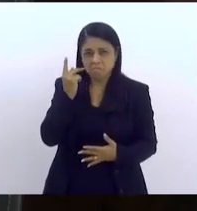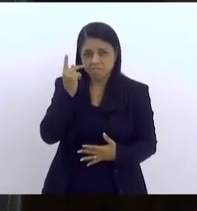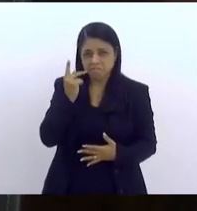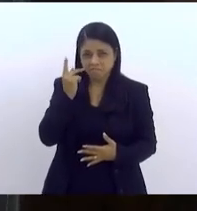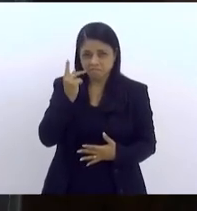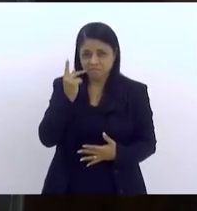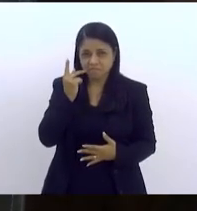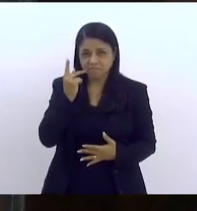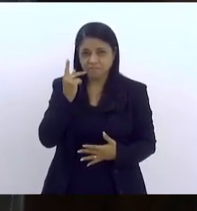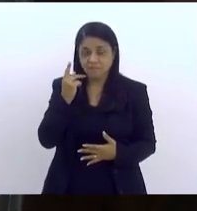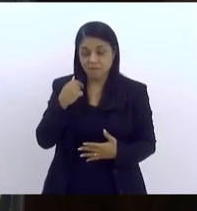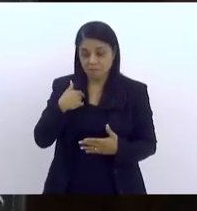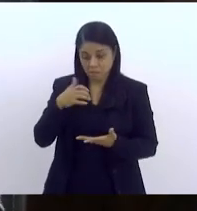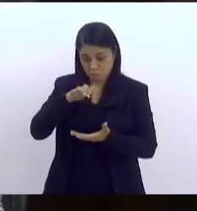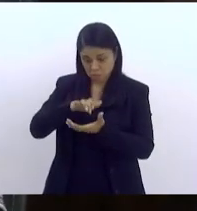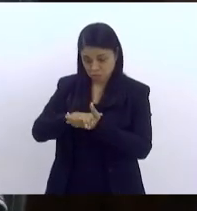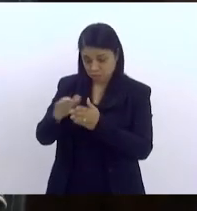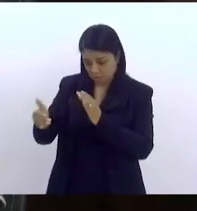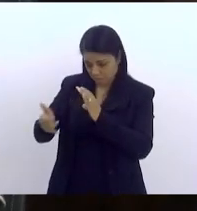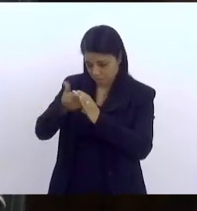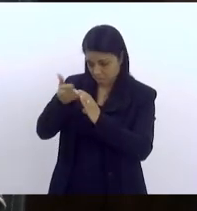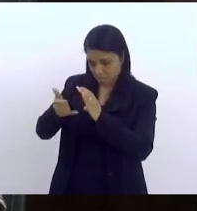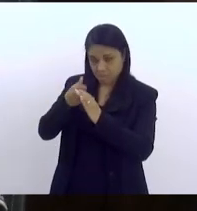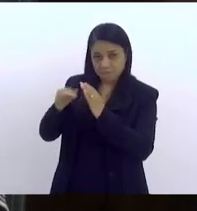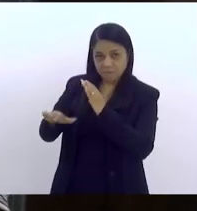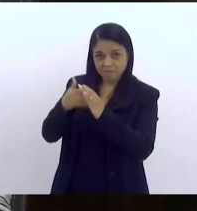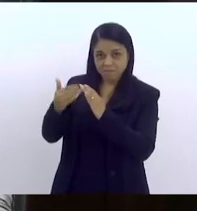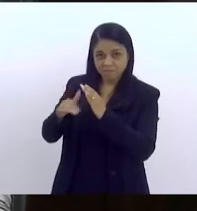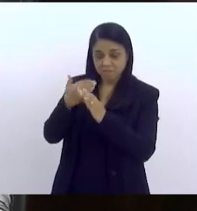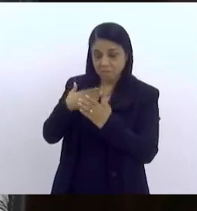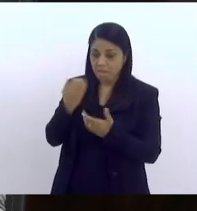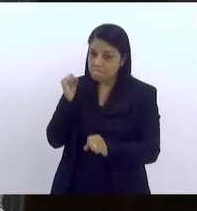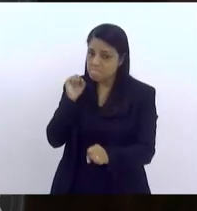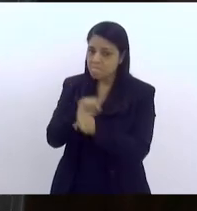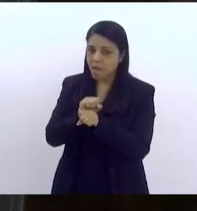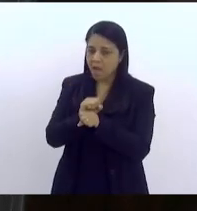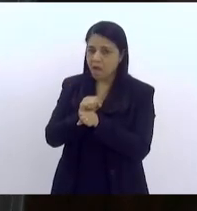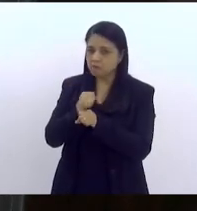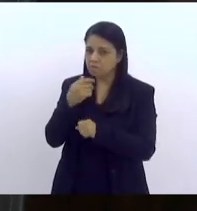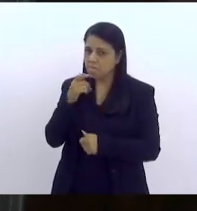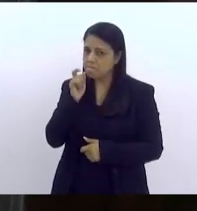a minha esposa está me mandando mensagem do WhatsApp dizendo para de falar essas coisas